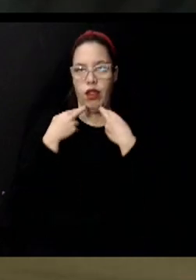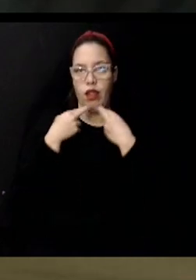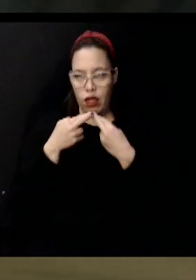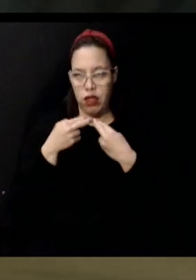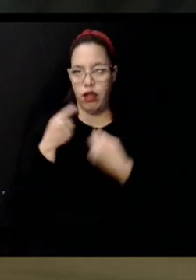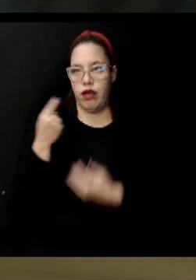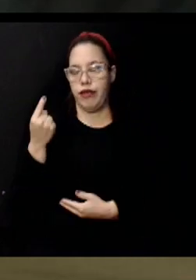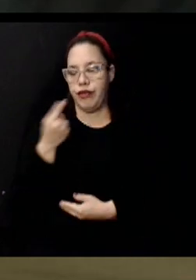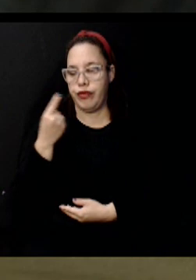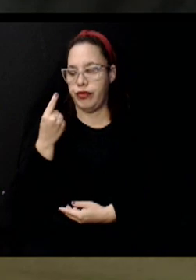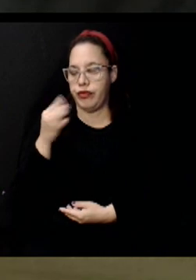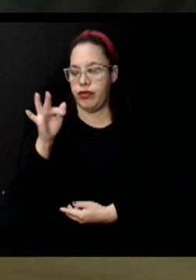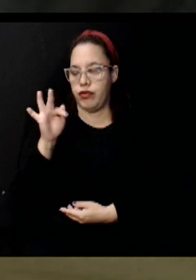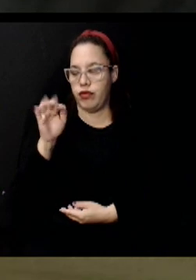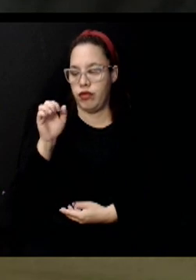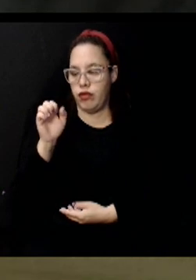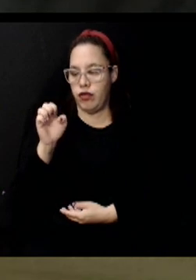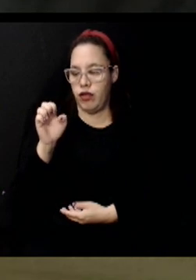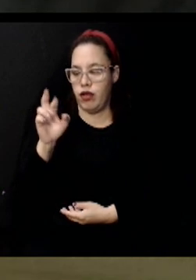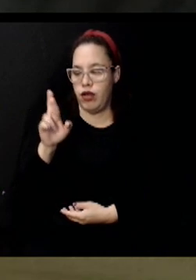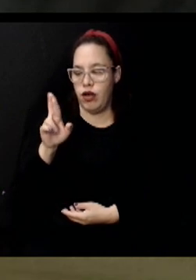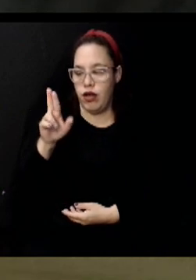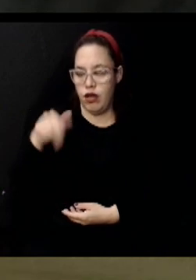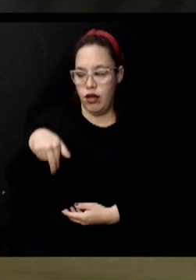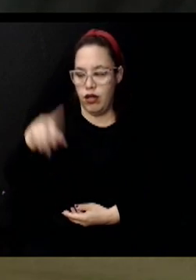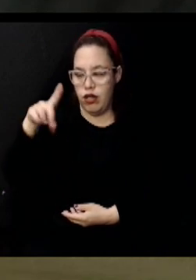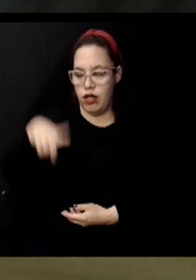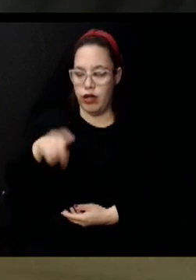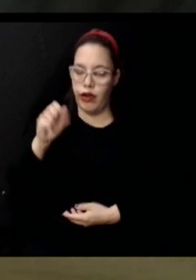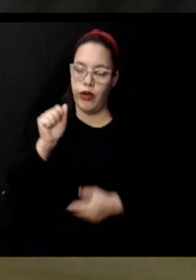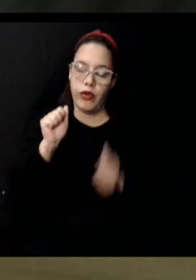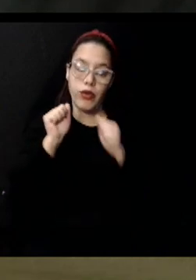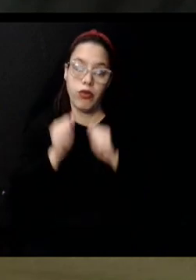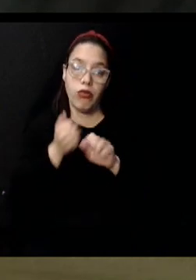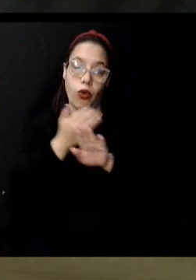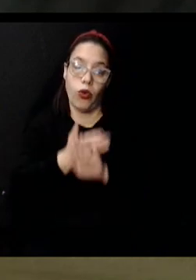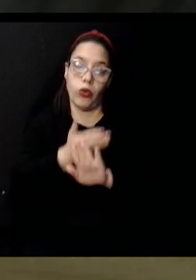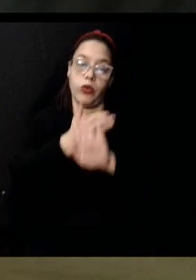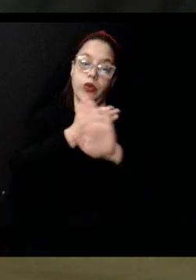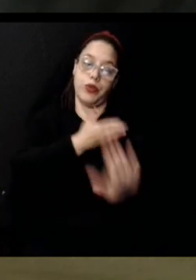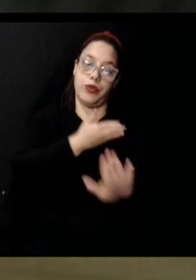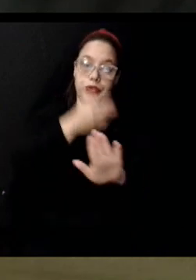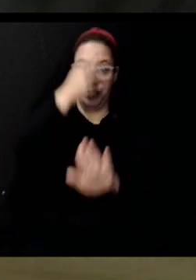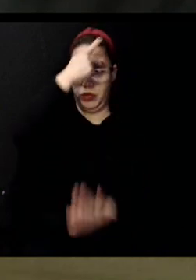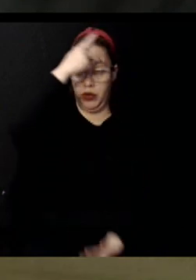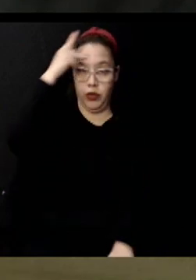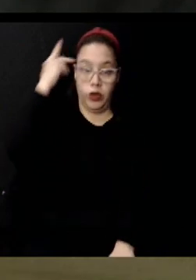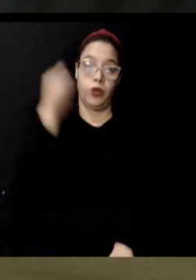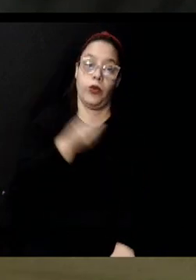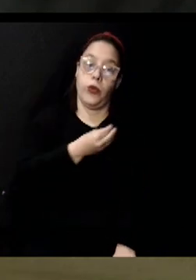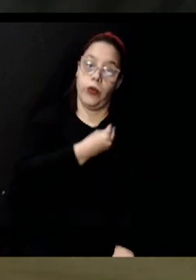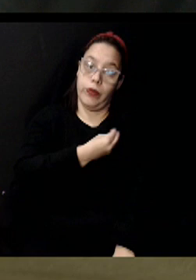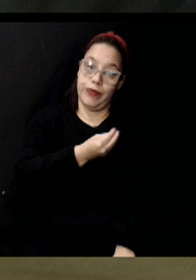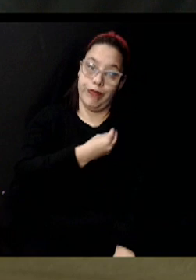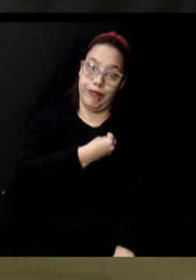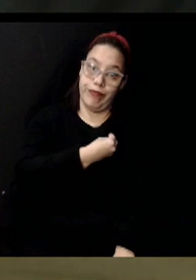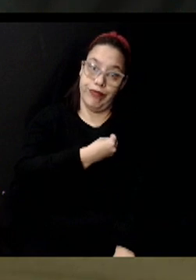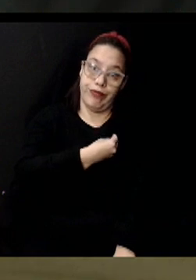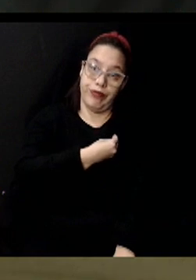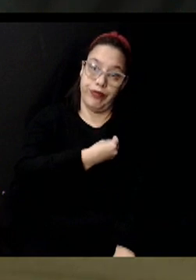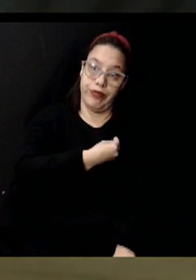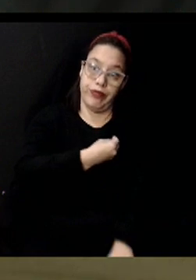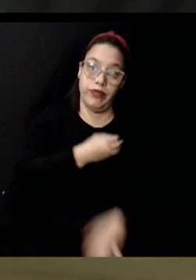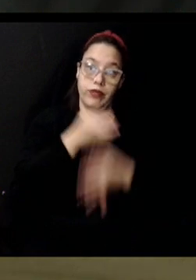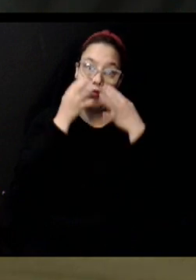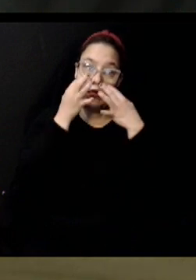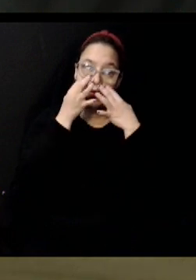trouxe aqui, a reclamação também pode afastar as pessoas do nosso convívio. E aí a gente precisa ficar atento a